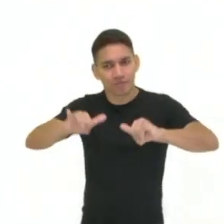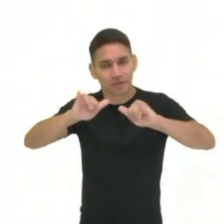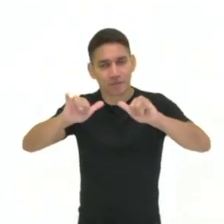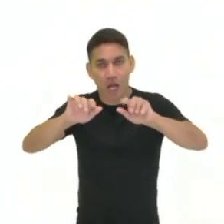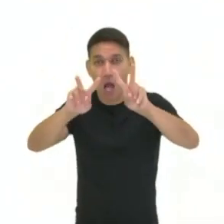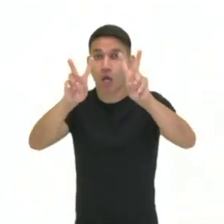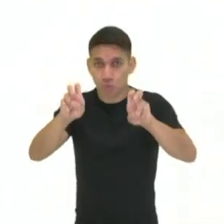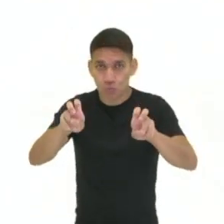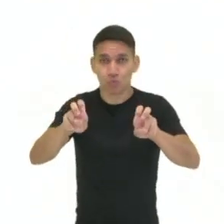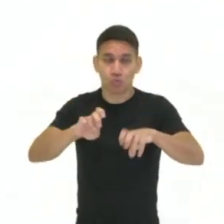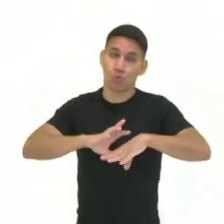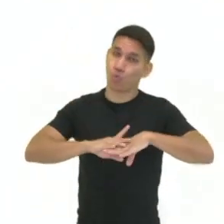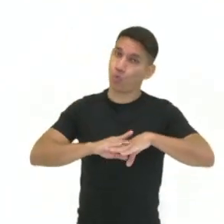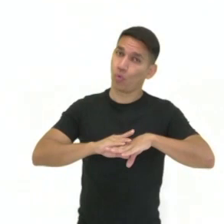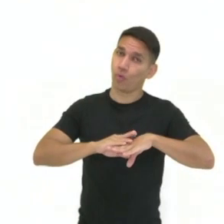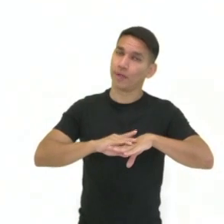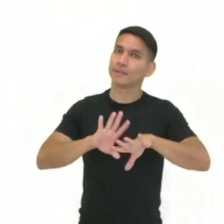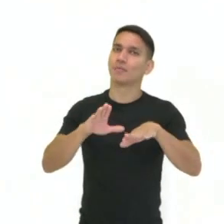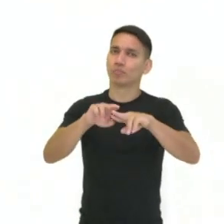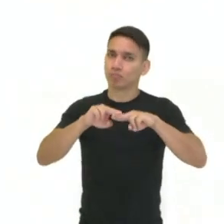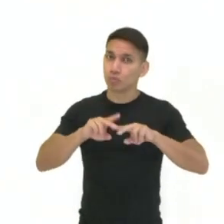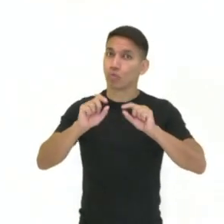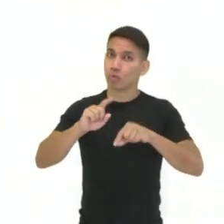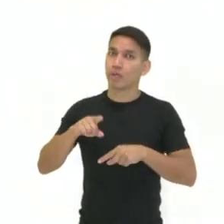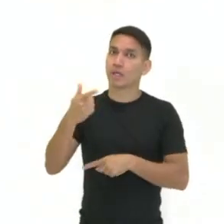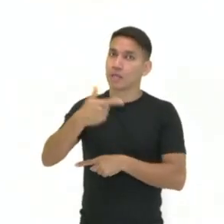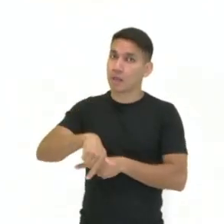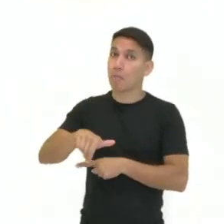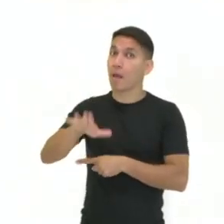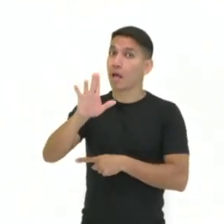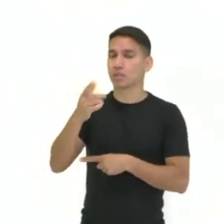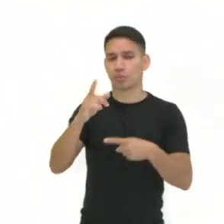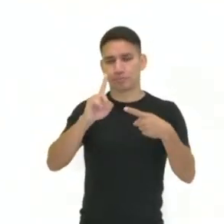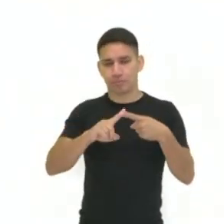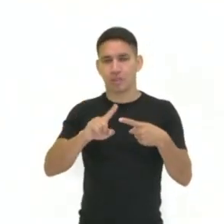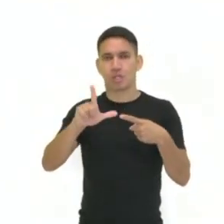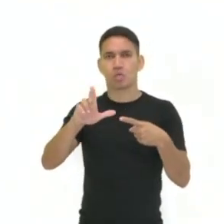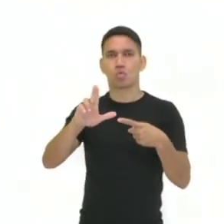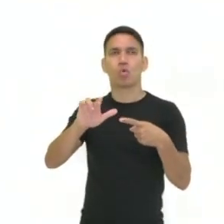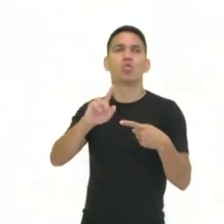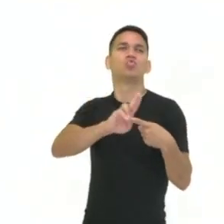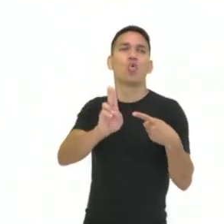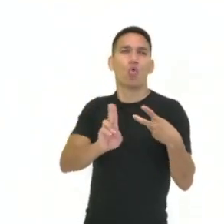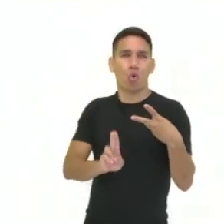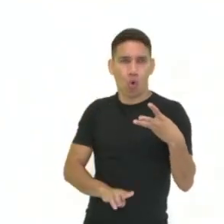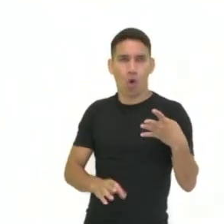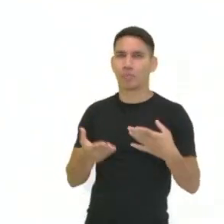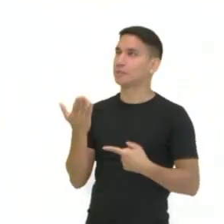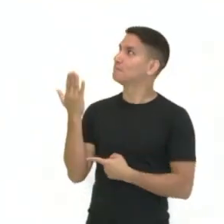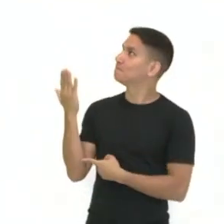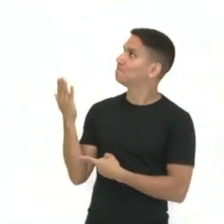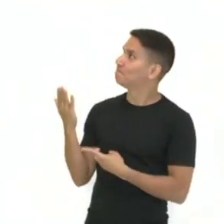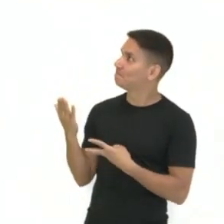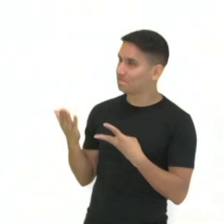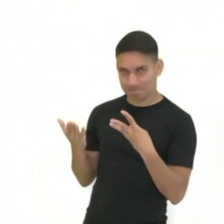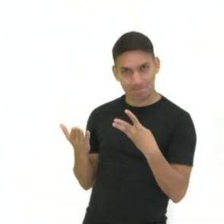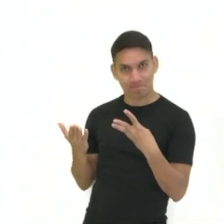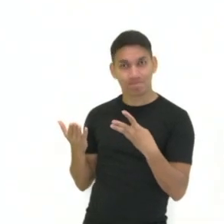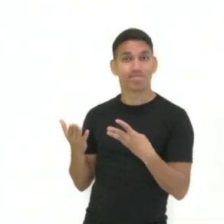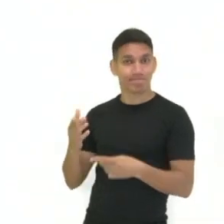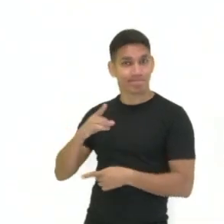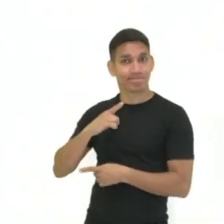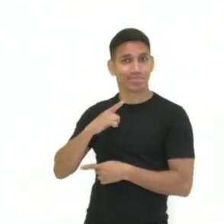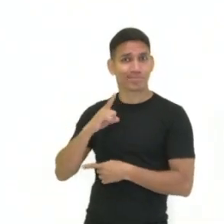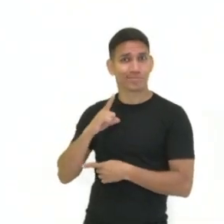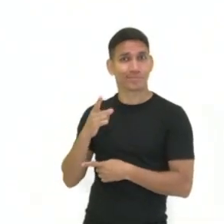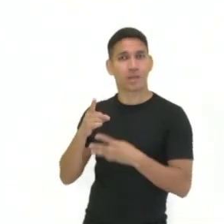conscientização sobre as doenças. Então, é mais de uma. Lúpus, fibromialgia e o mal de